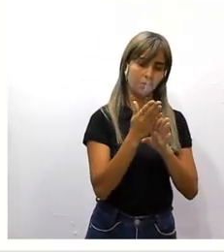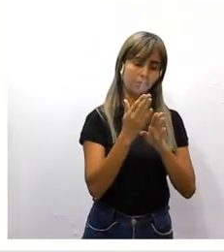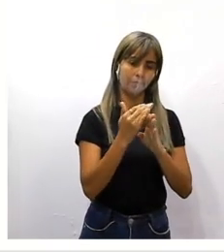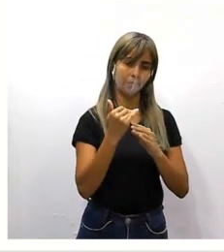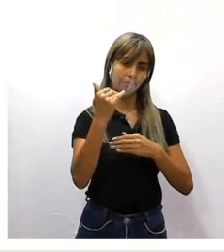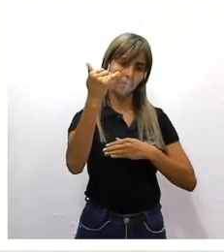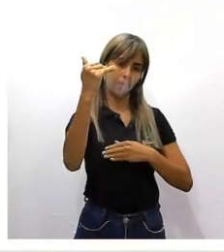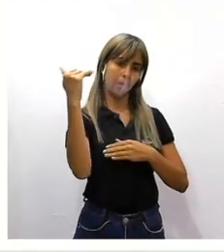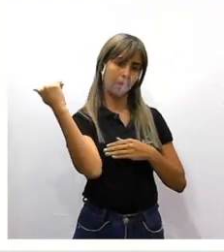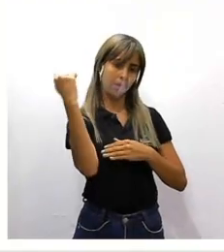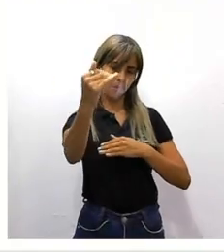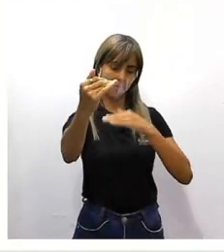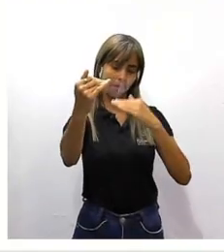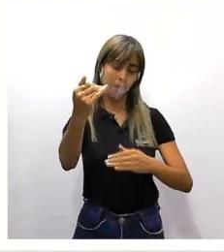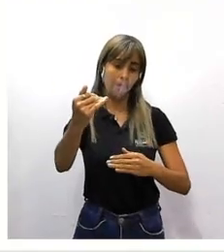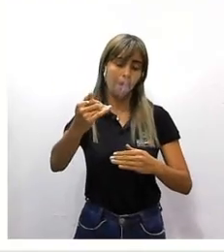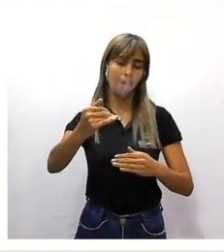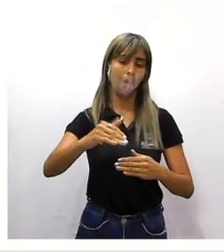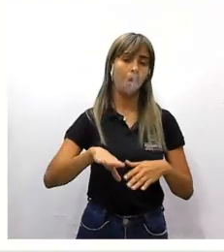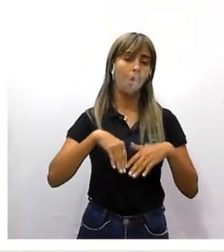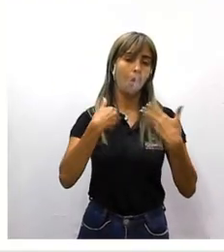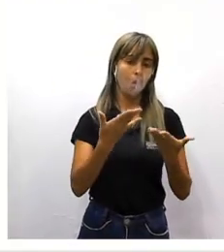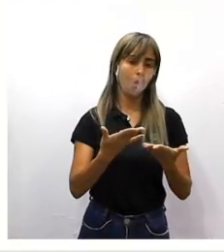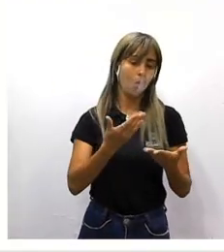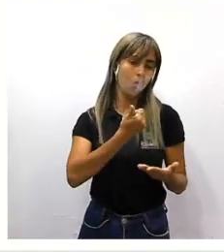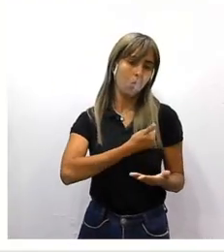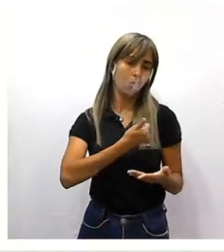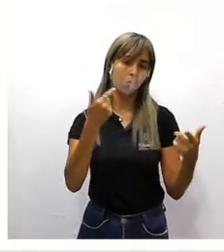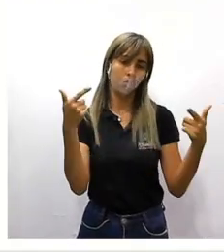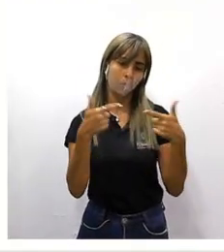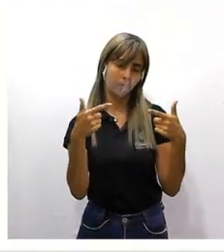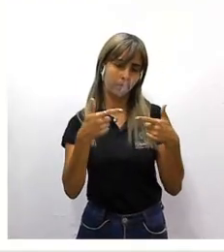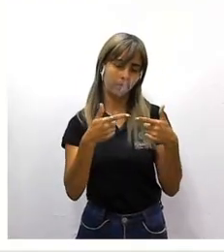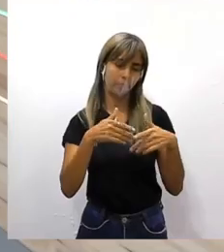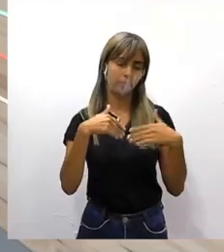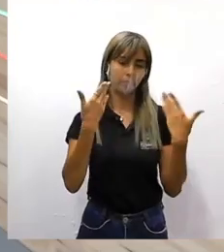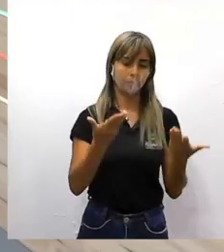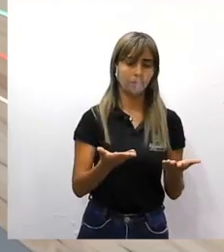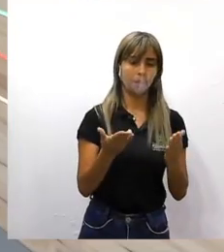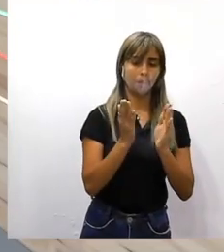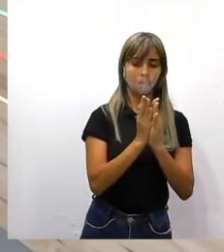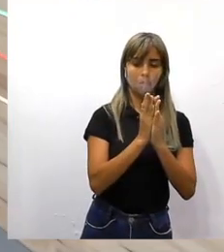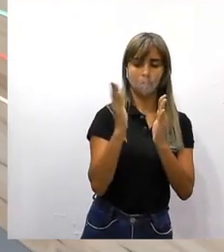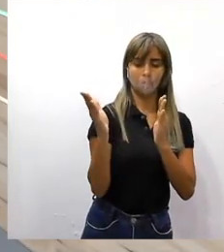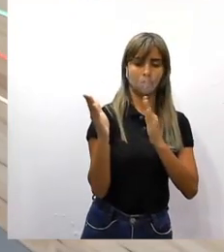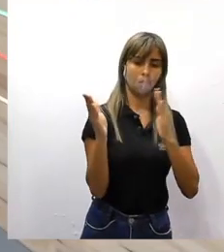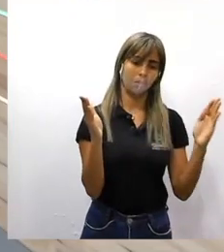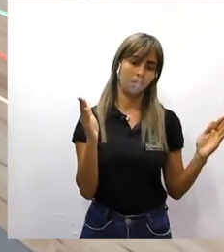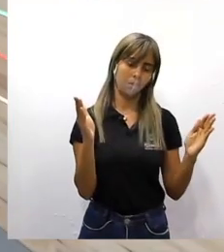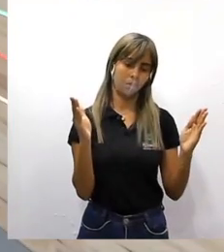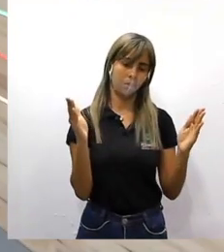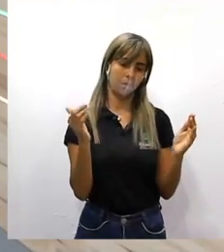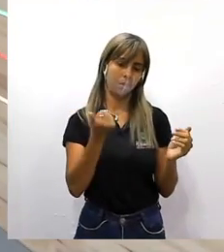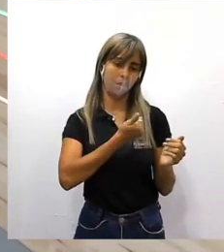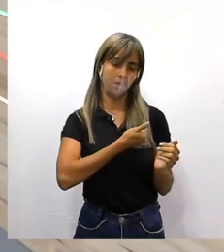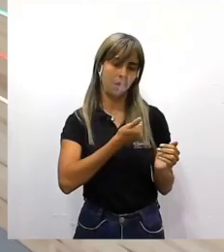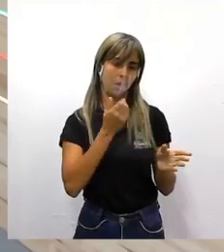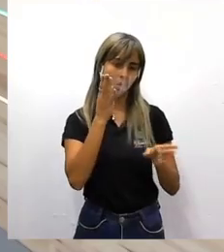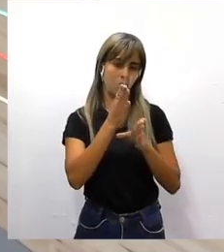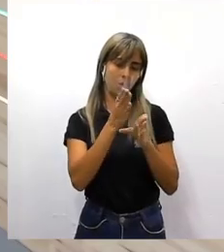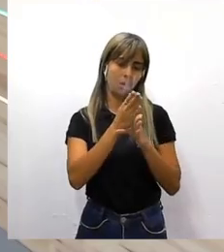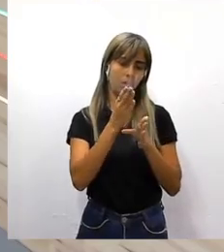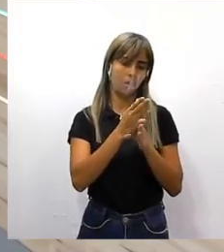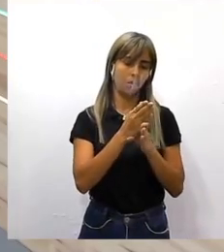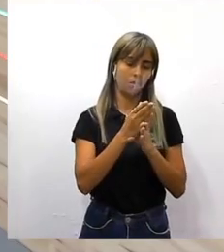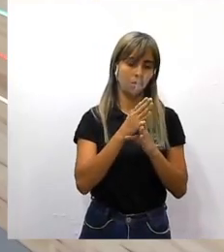embaixo, também conta. E ver o menor múltiplo. É a mesma esqueminha daquele. Coloca um do lado do outro e encontra os múltiplos. Passa um